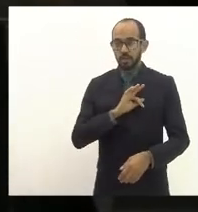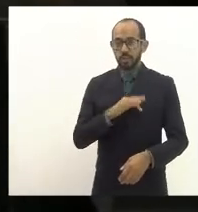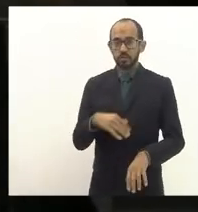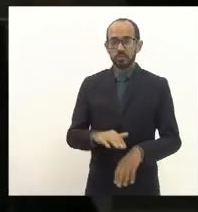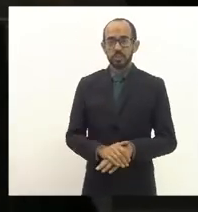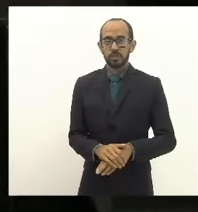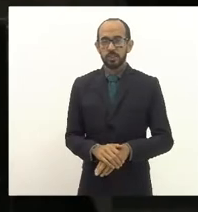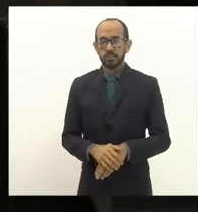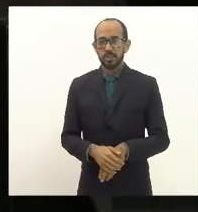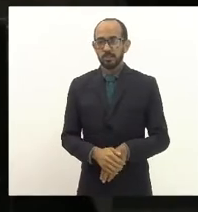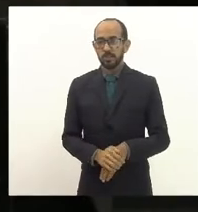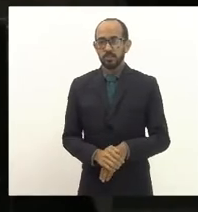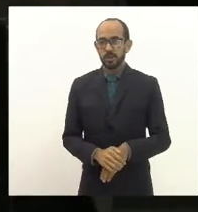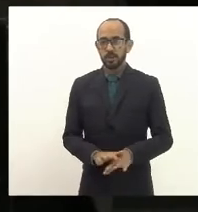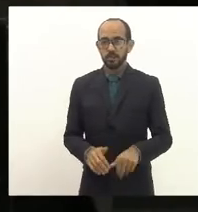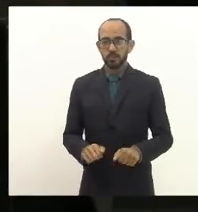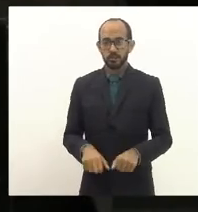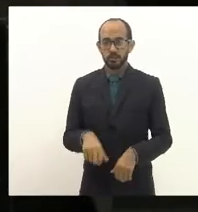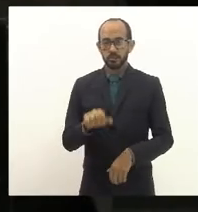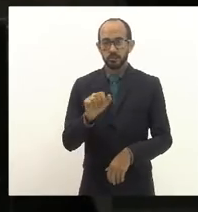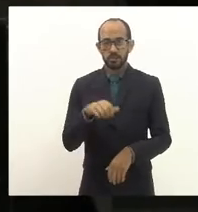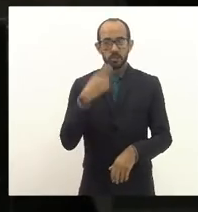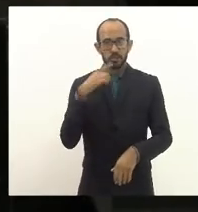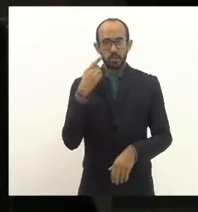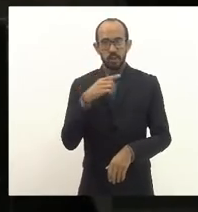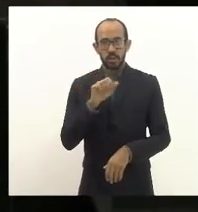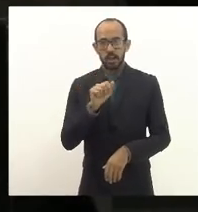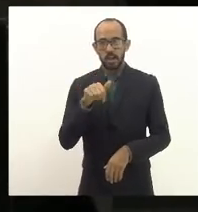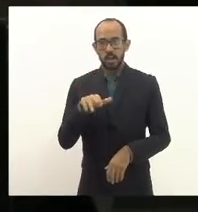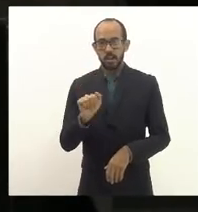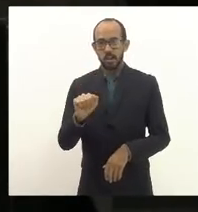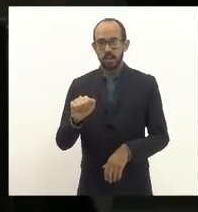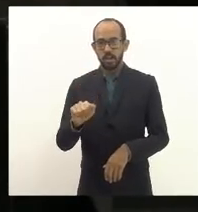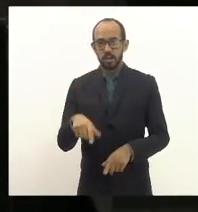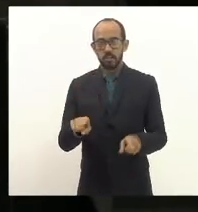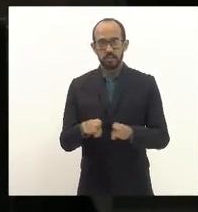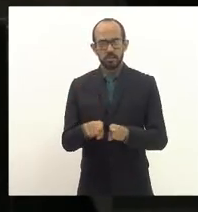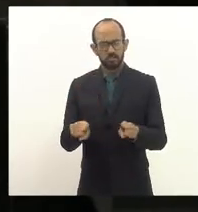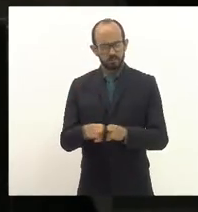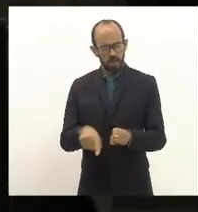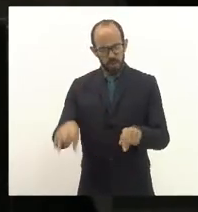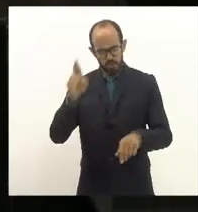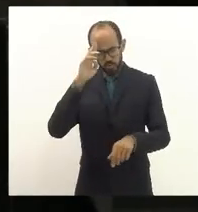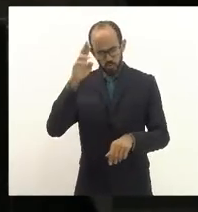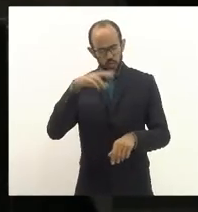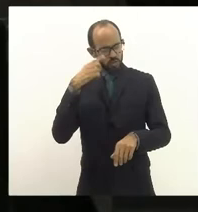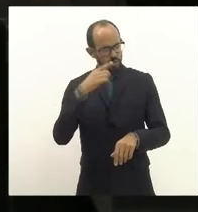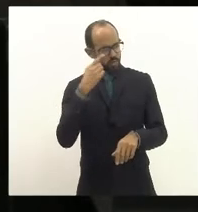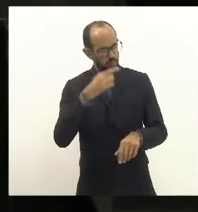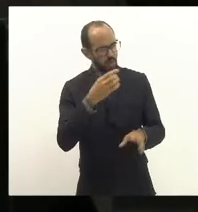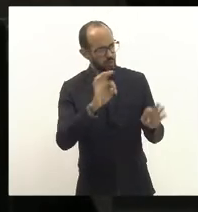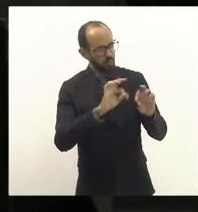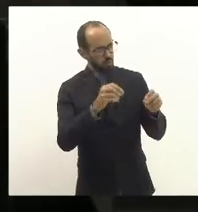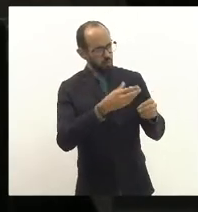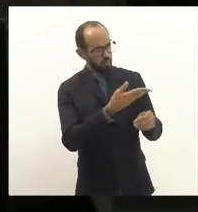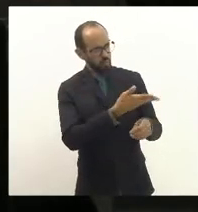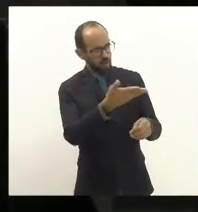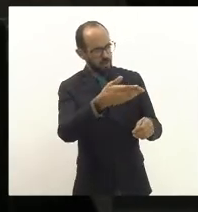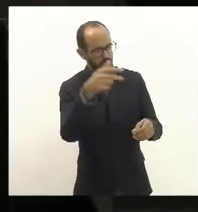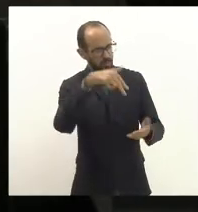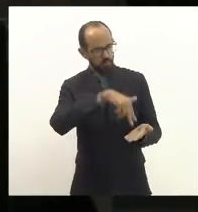Senhora deputada Alana Passos, senhoras e senhores deputados